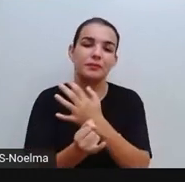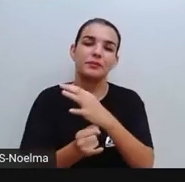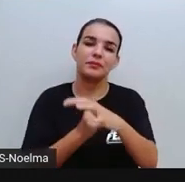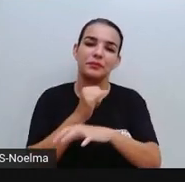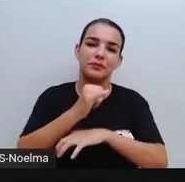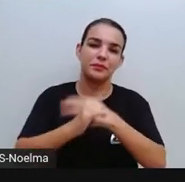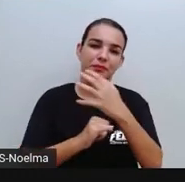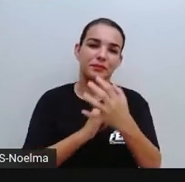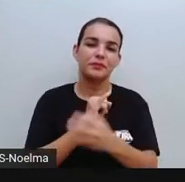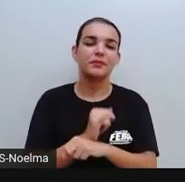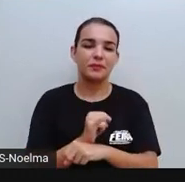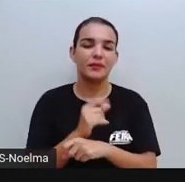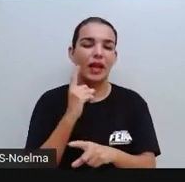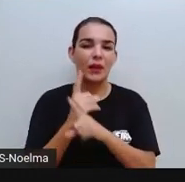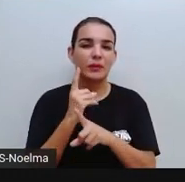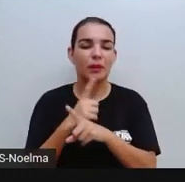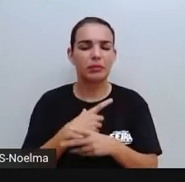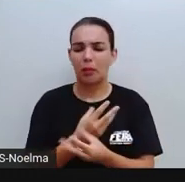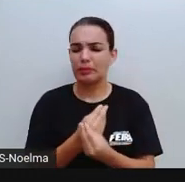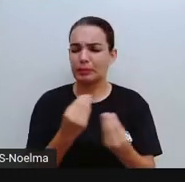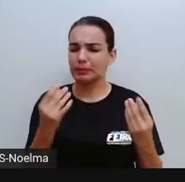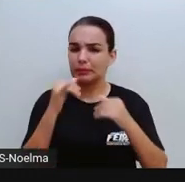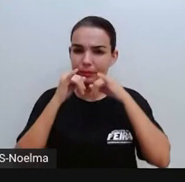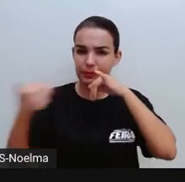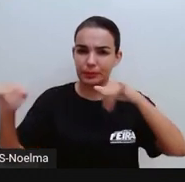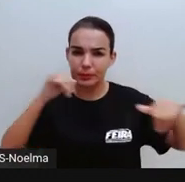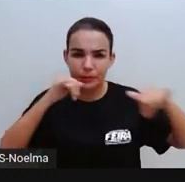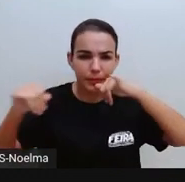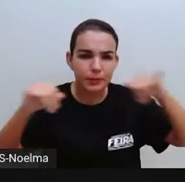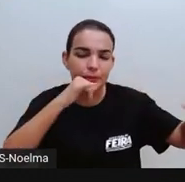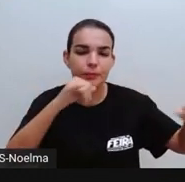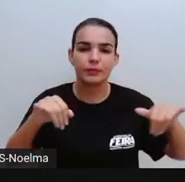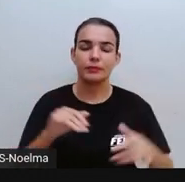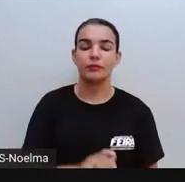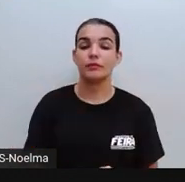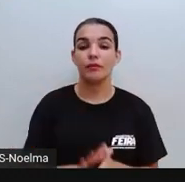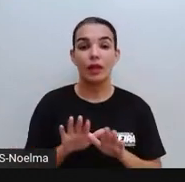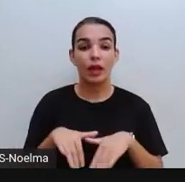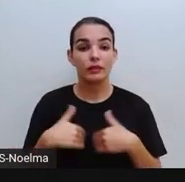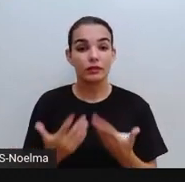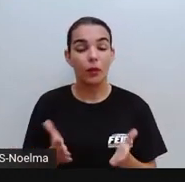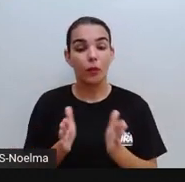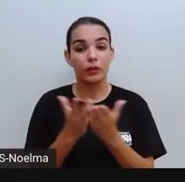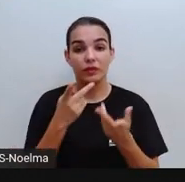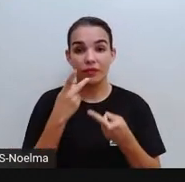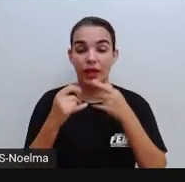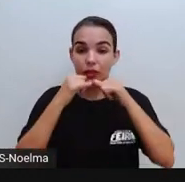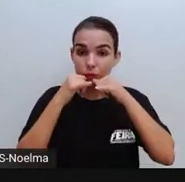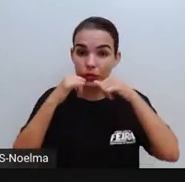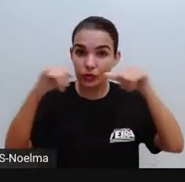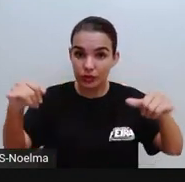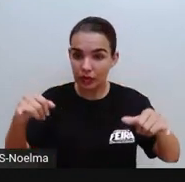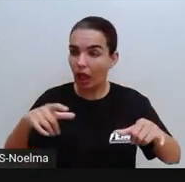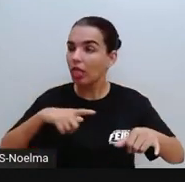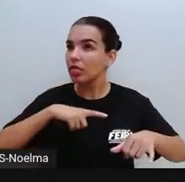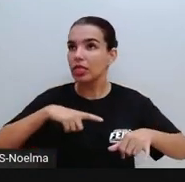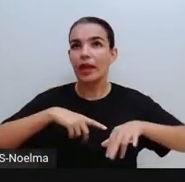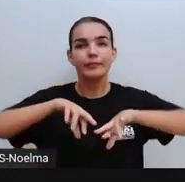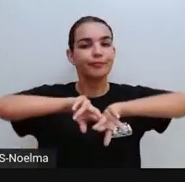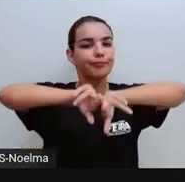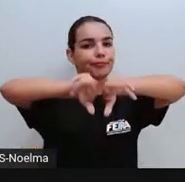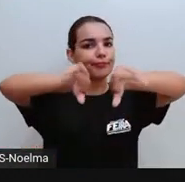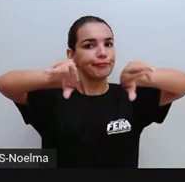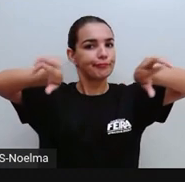encontramos aí várias notícias certo então quando a gente fala de notícia a gente